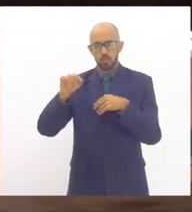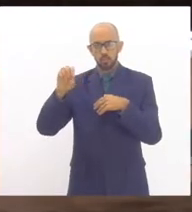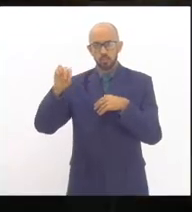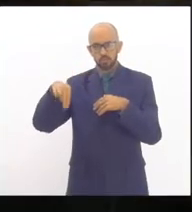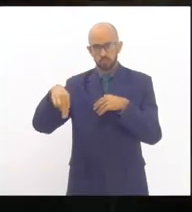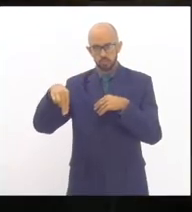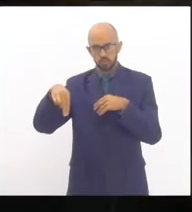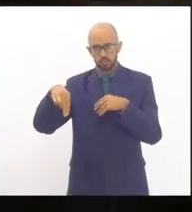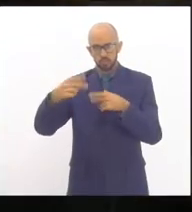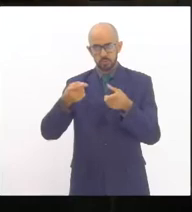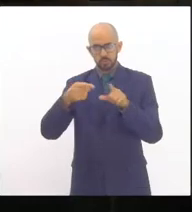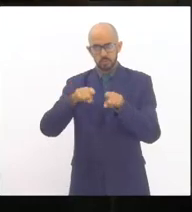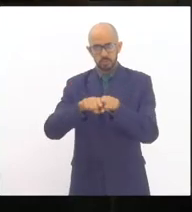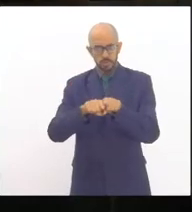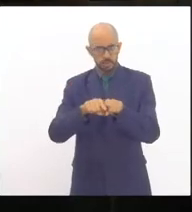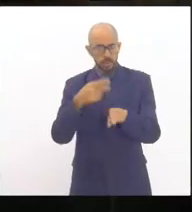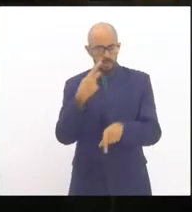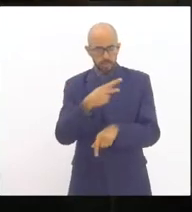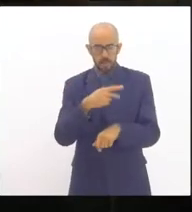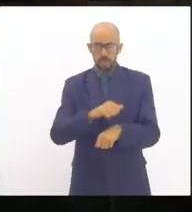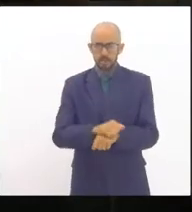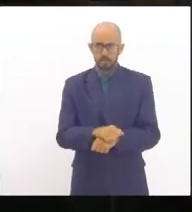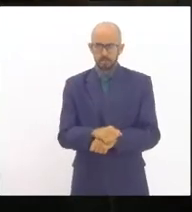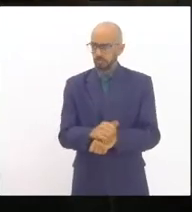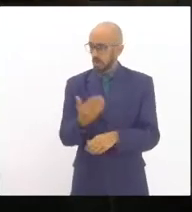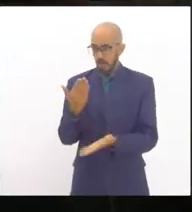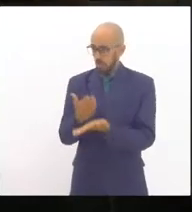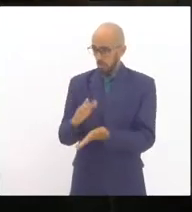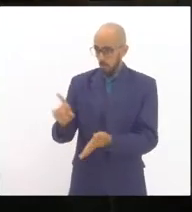ainda não acabou se olha presidente